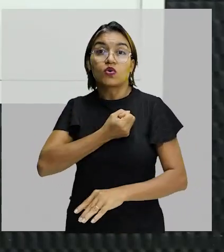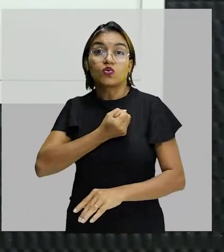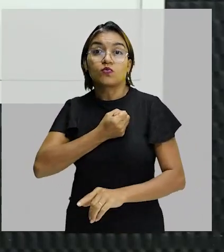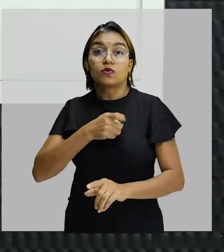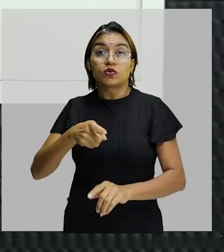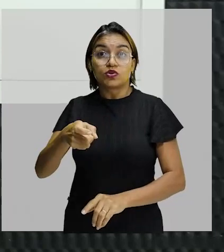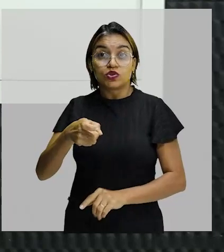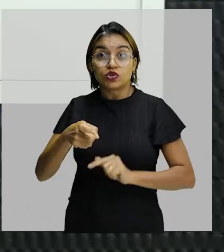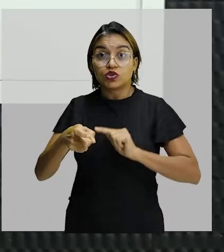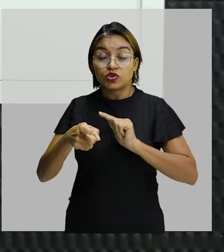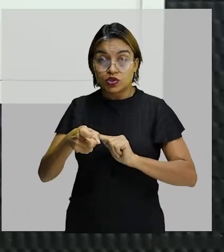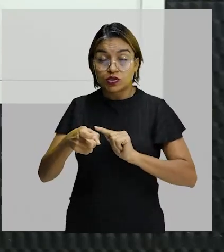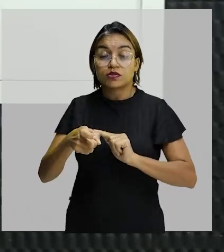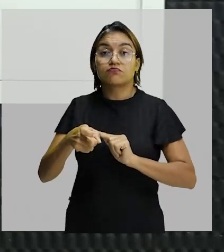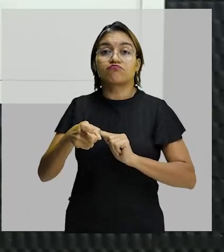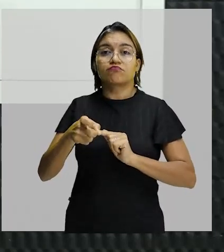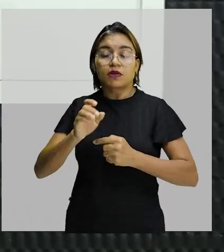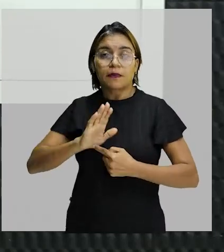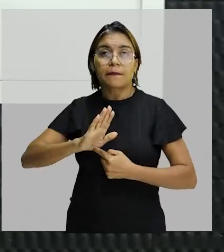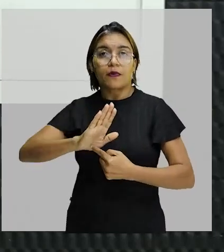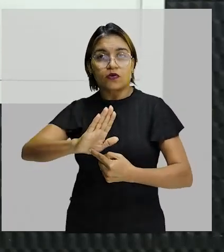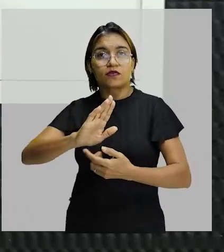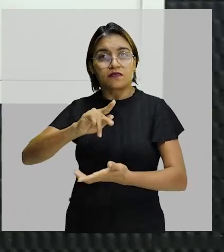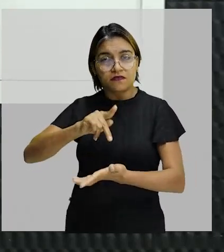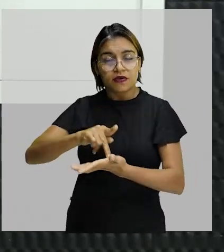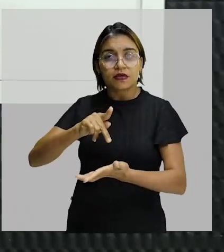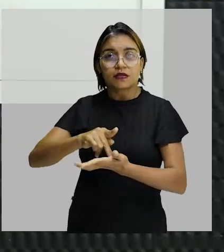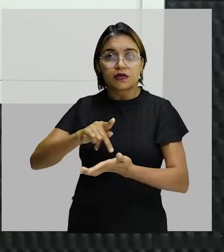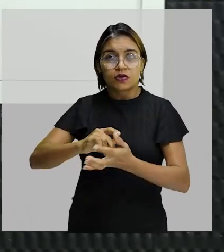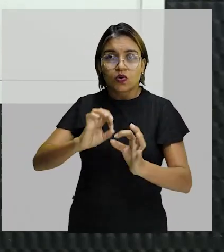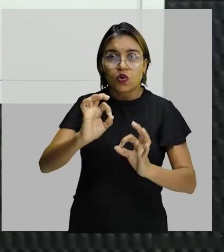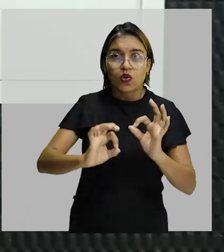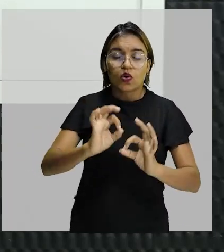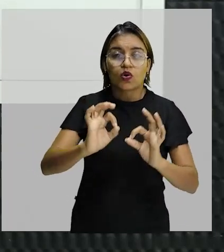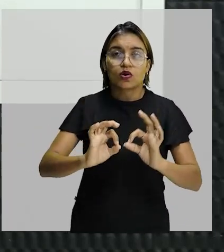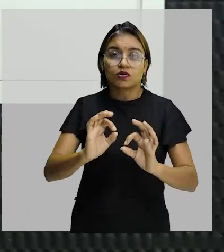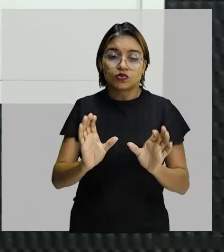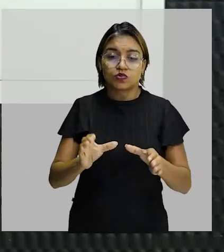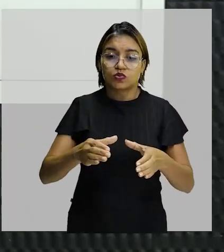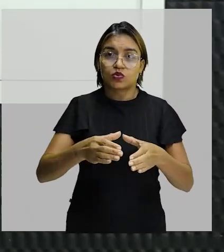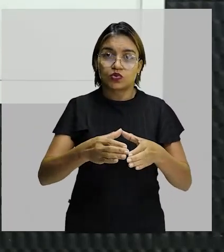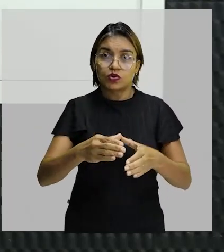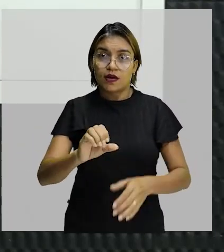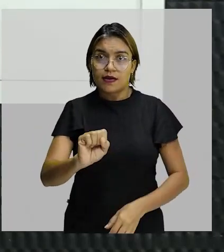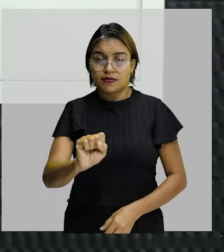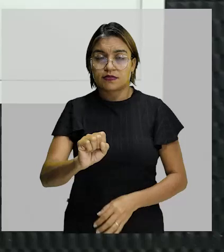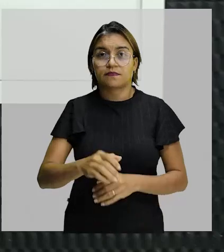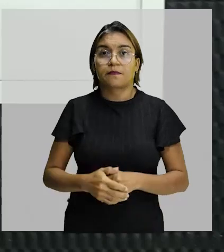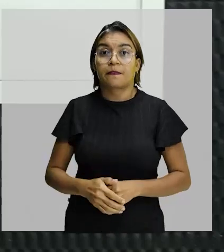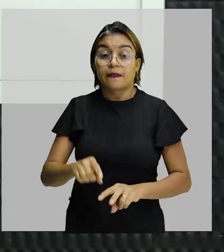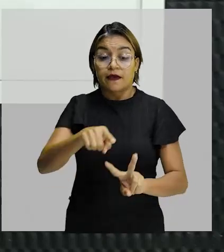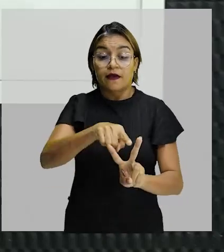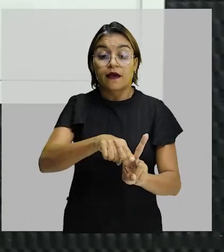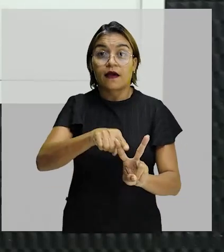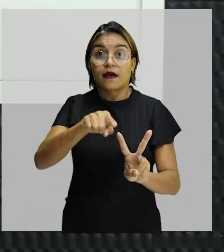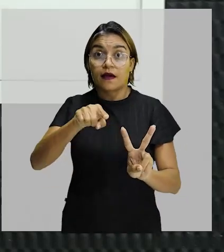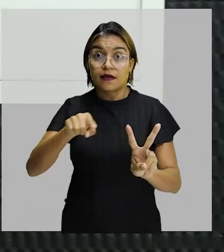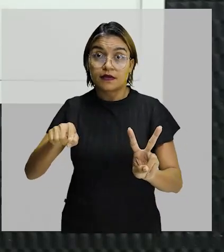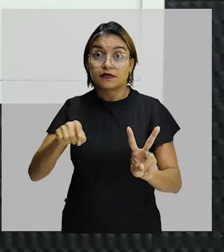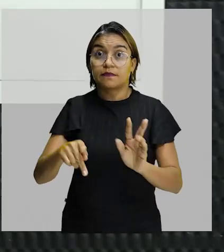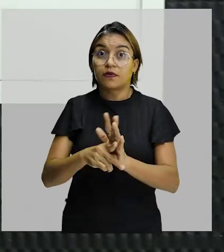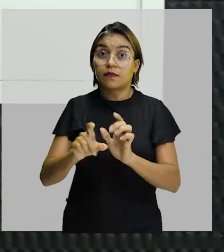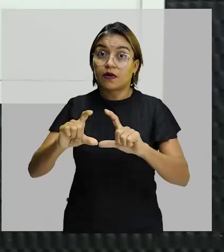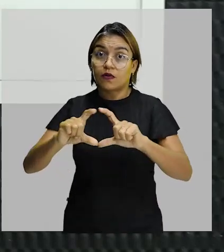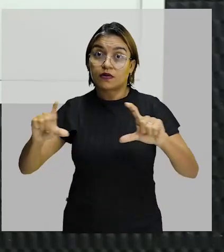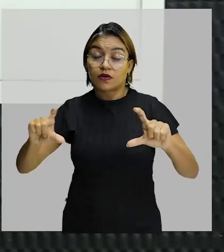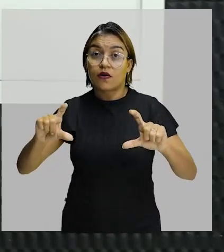verdadeira, não é isso? E aí você organiza essas raízes no conjunto de solução. Tá? Então, quando eu falo de raiz da equação, são os valores